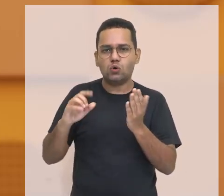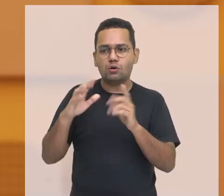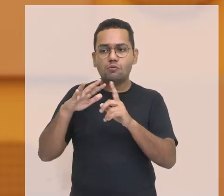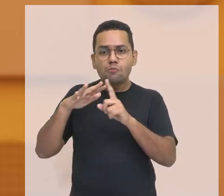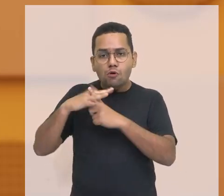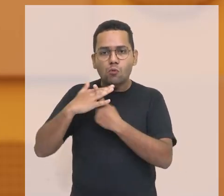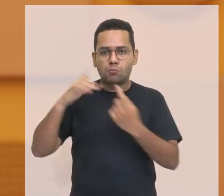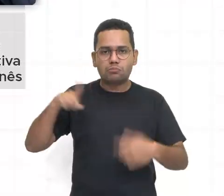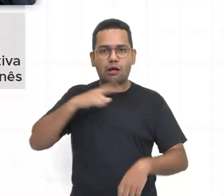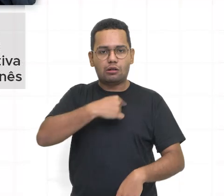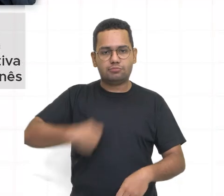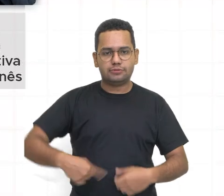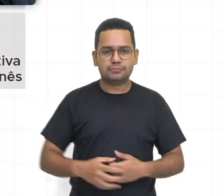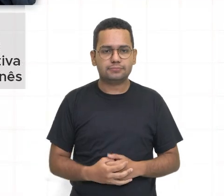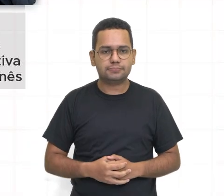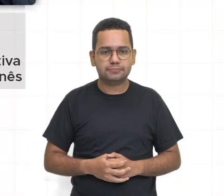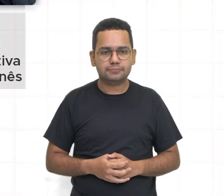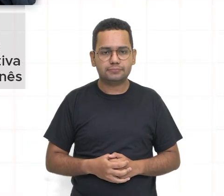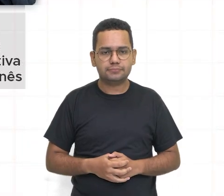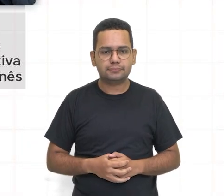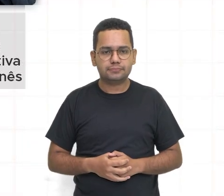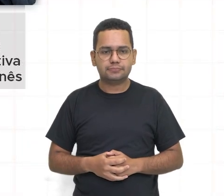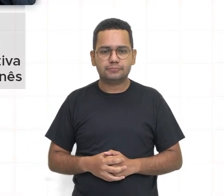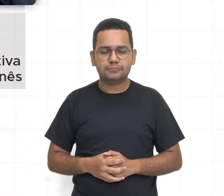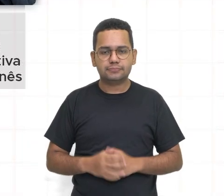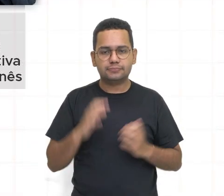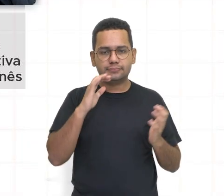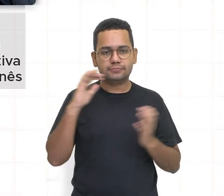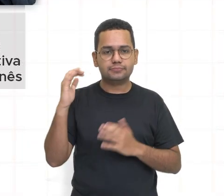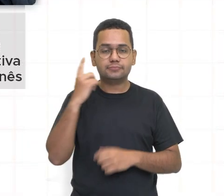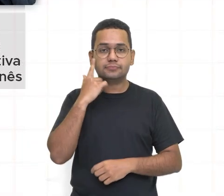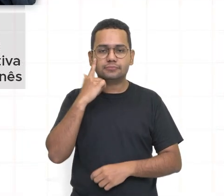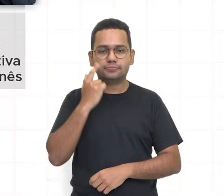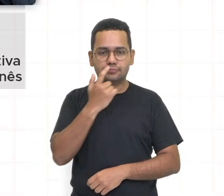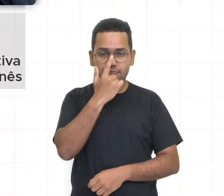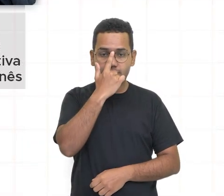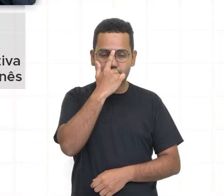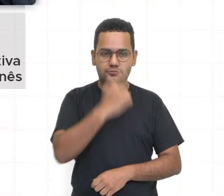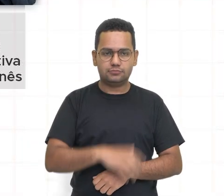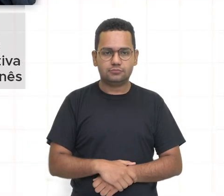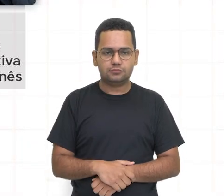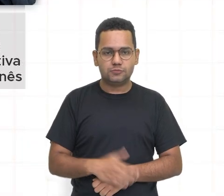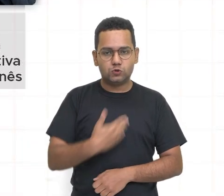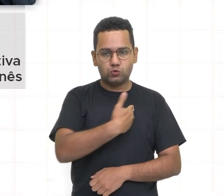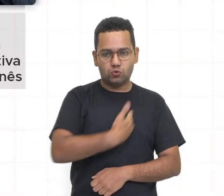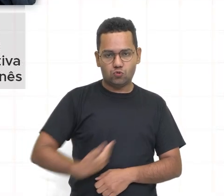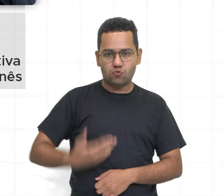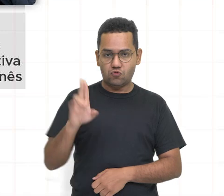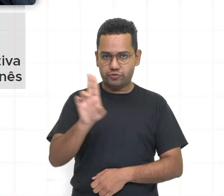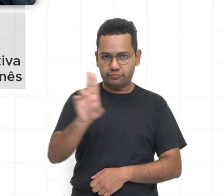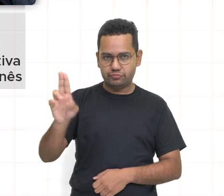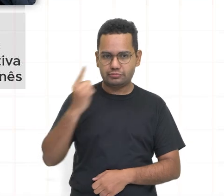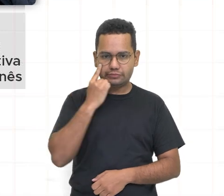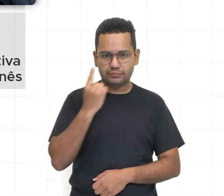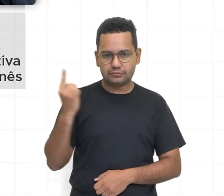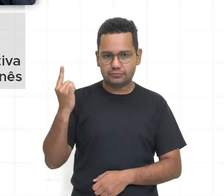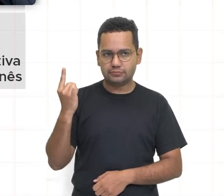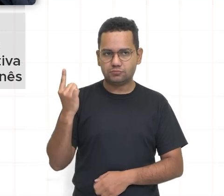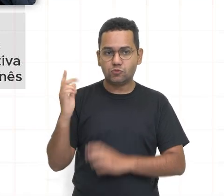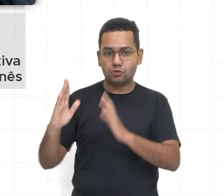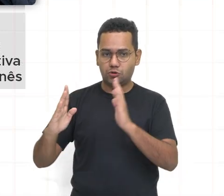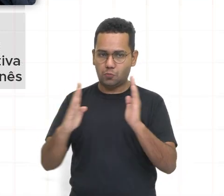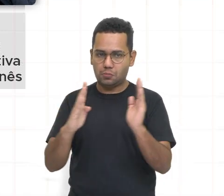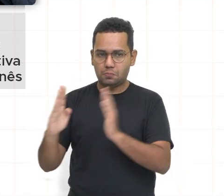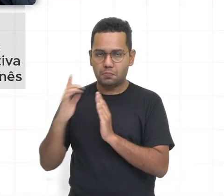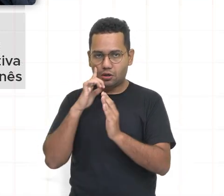atuais. Vamos ao texto. Vamos lá, galera. Vamos entender, então, o governo do Deng Xiaoping,